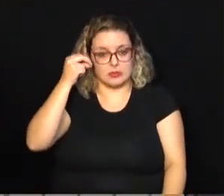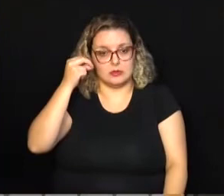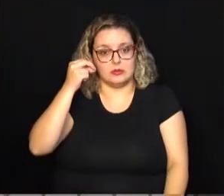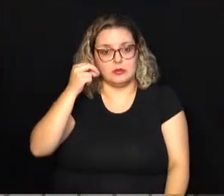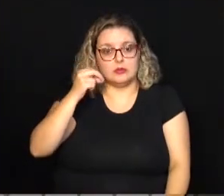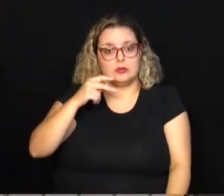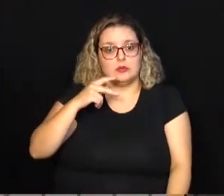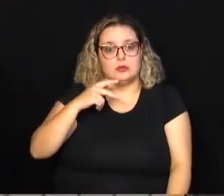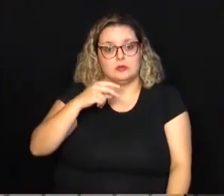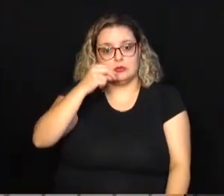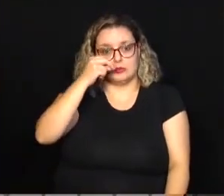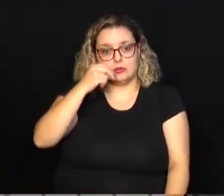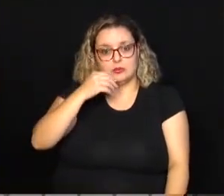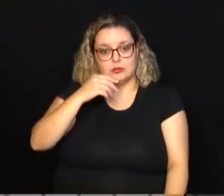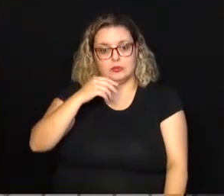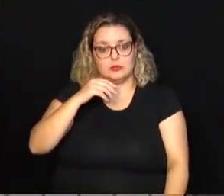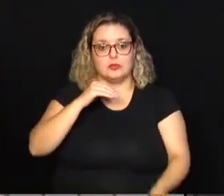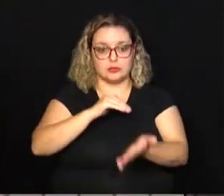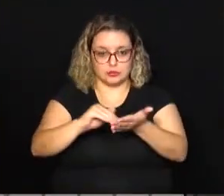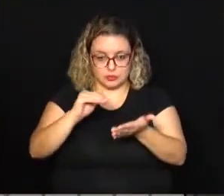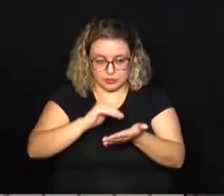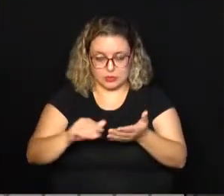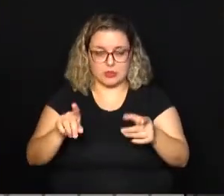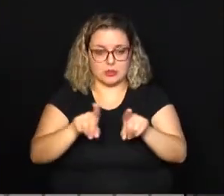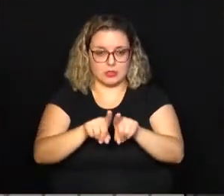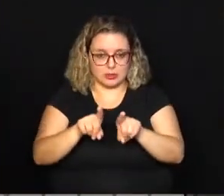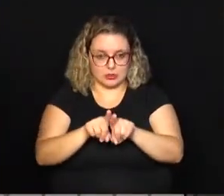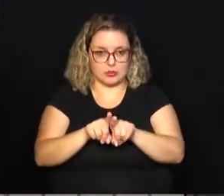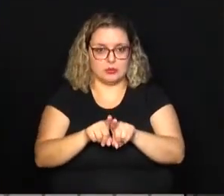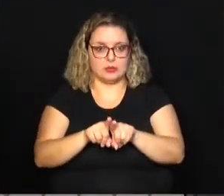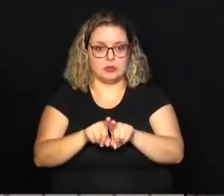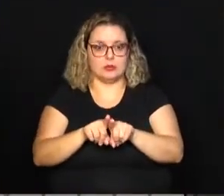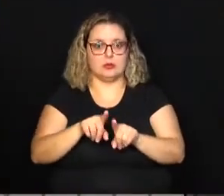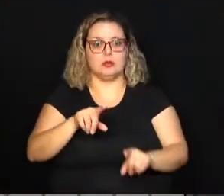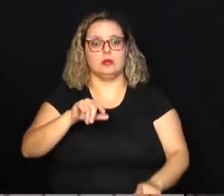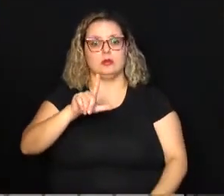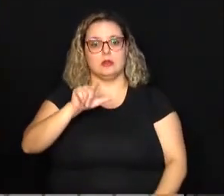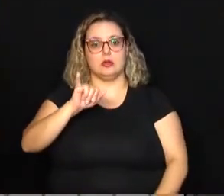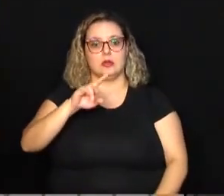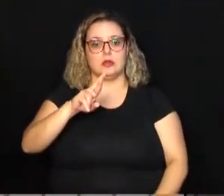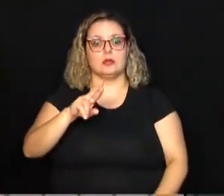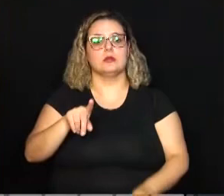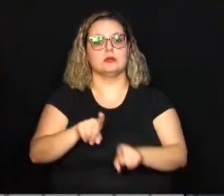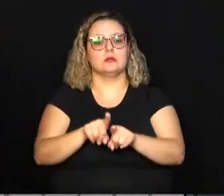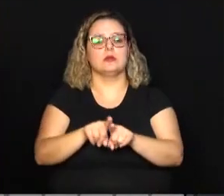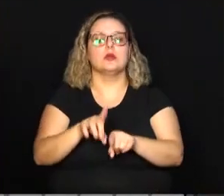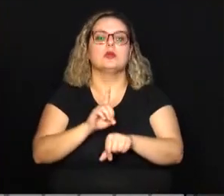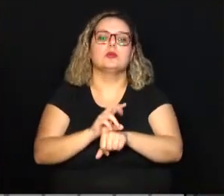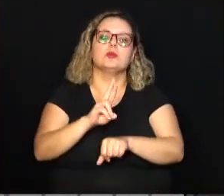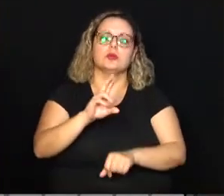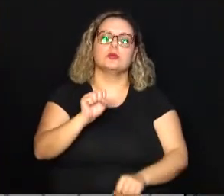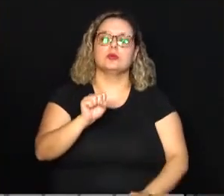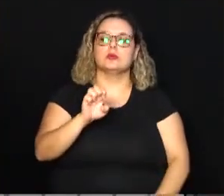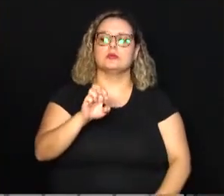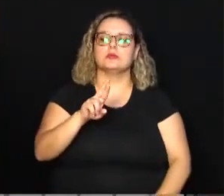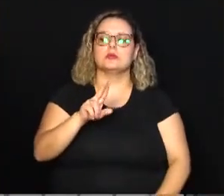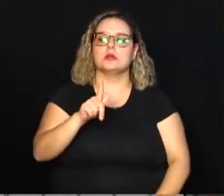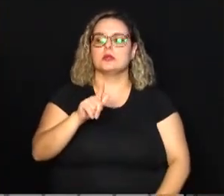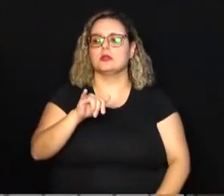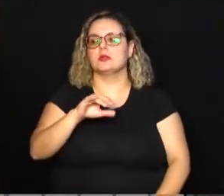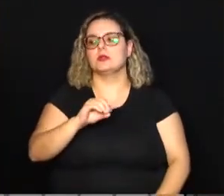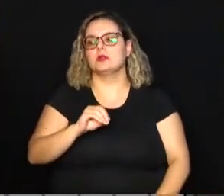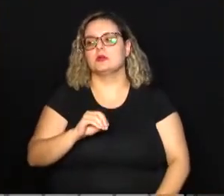seu prefeito, do secretário Lair e do amigo Dr. Sérgio Bisoni, pelo enfrentamento. Eu sei que vocês estão passando por